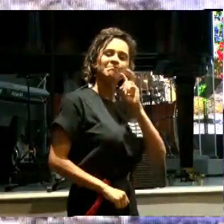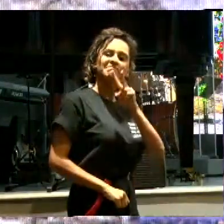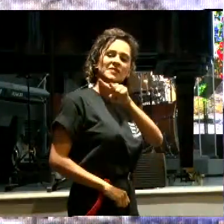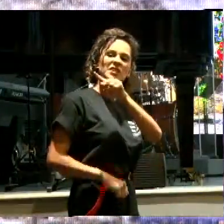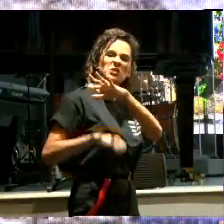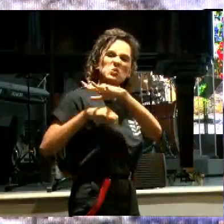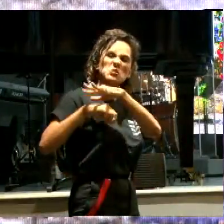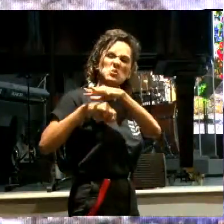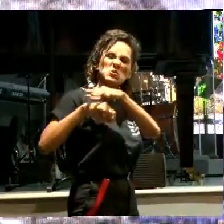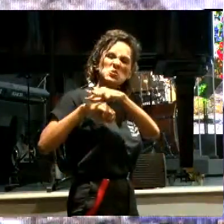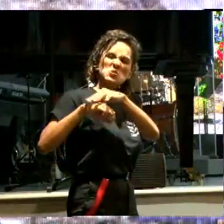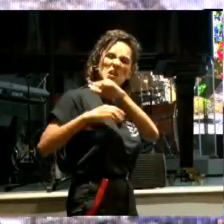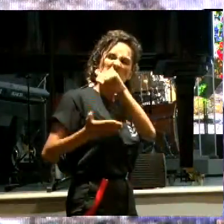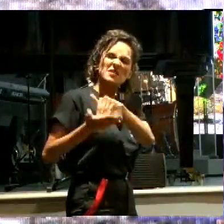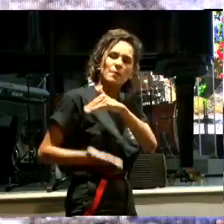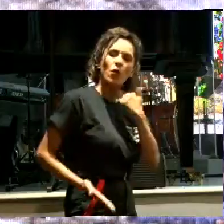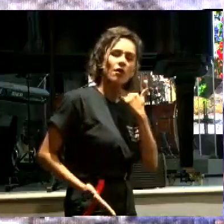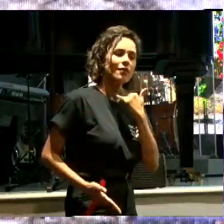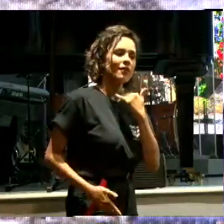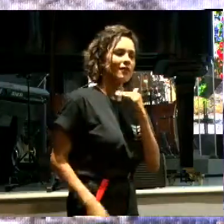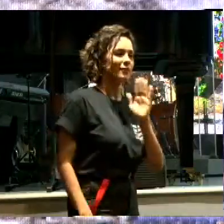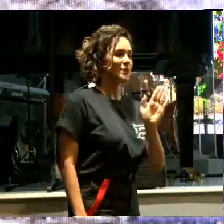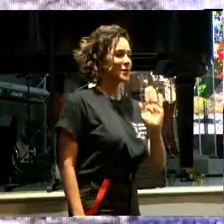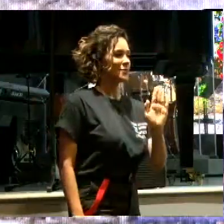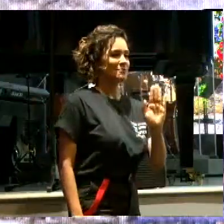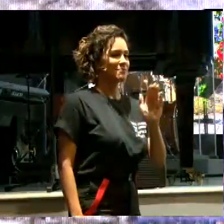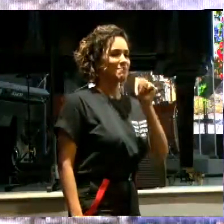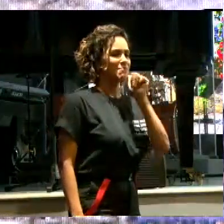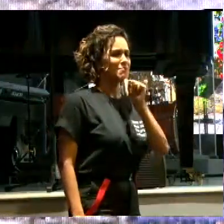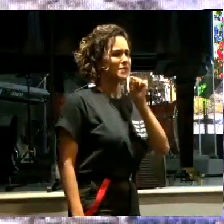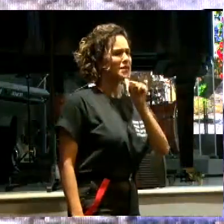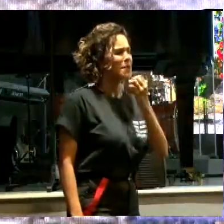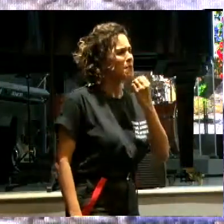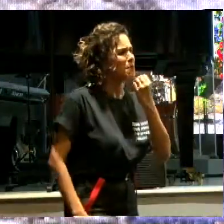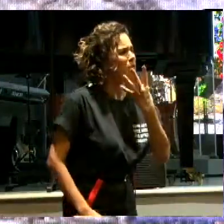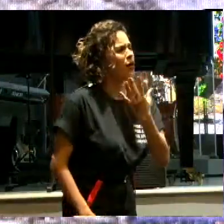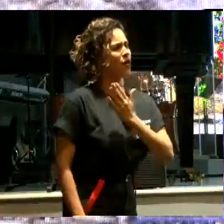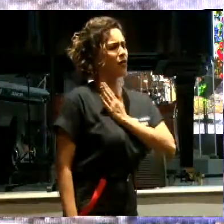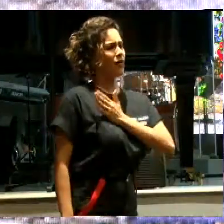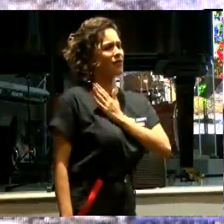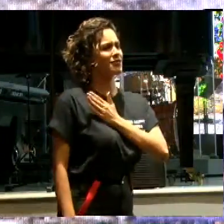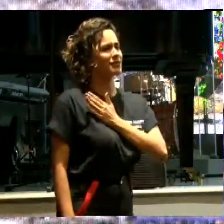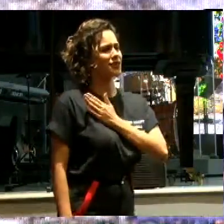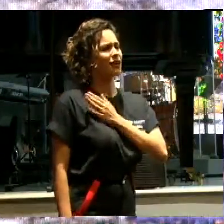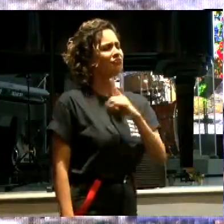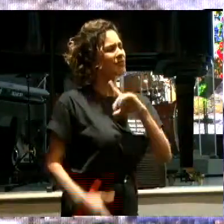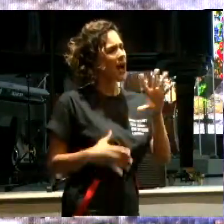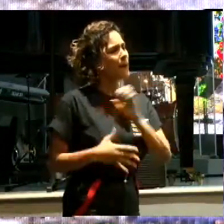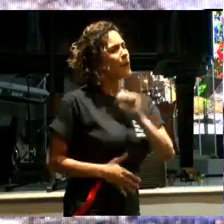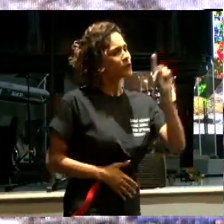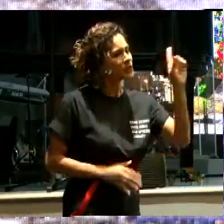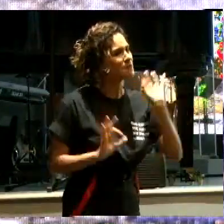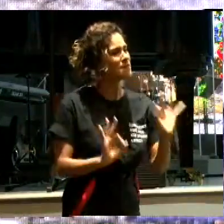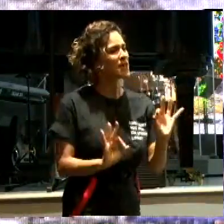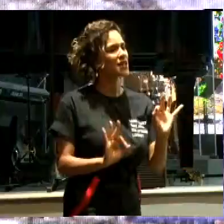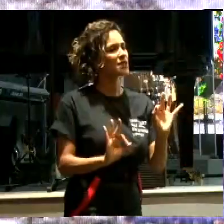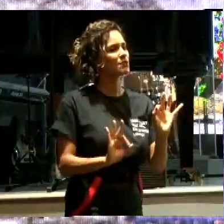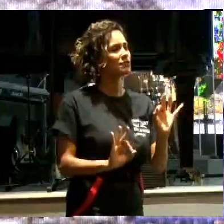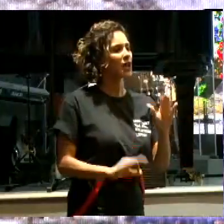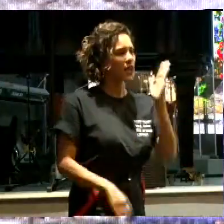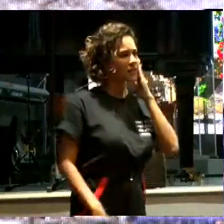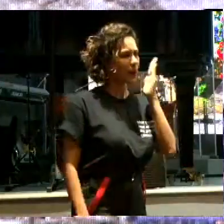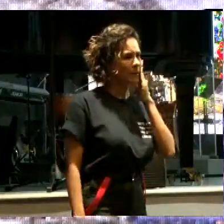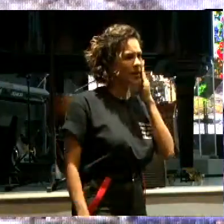mal. Mas não, ela decidiu compartilhar aquela informação valiosíssima. E